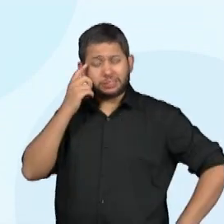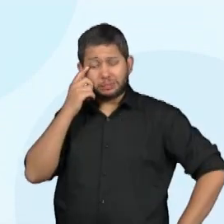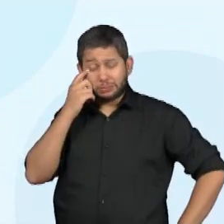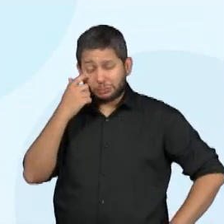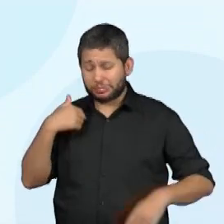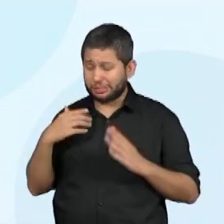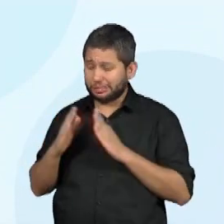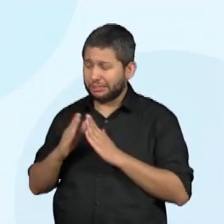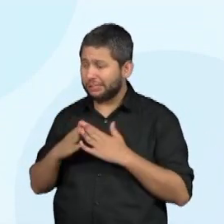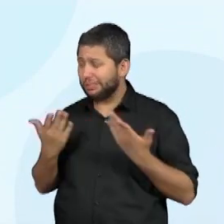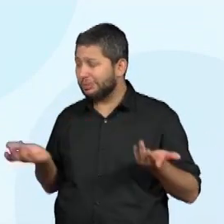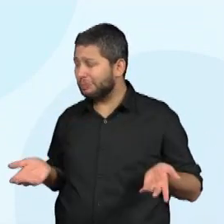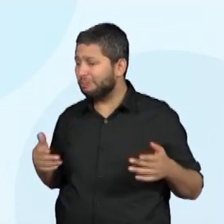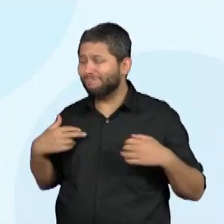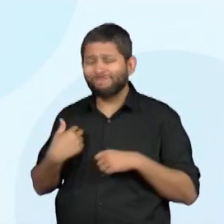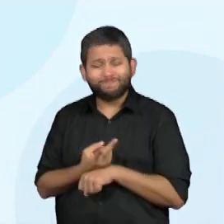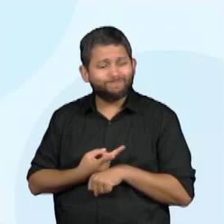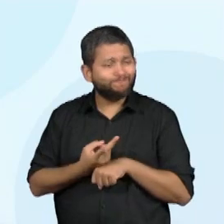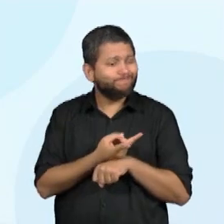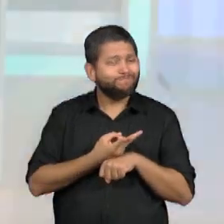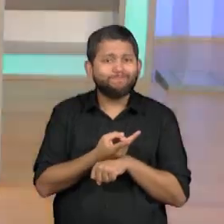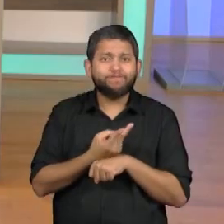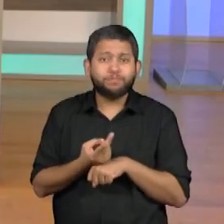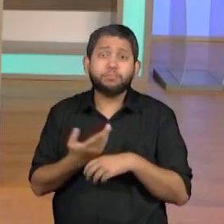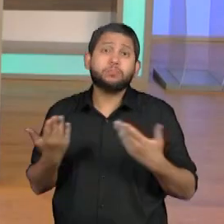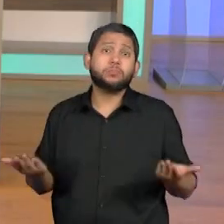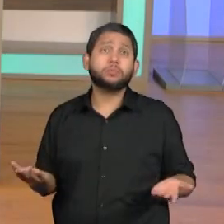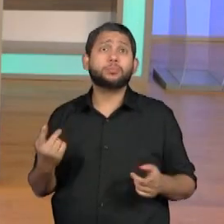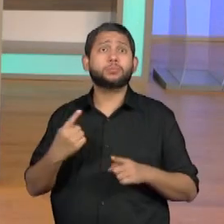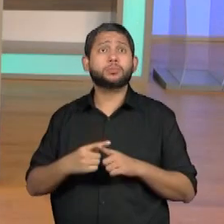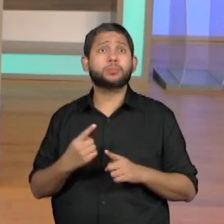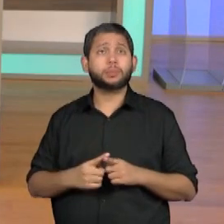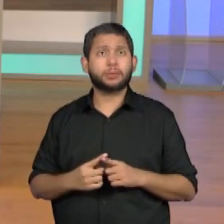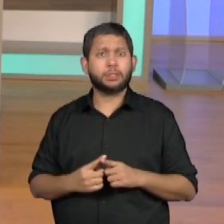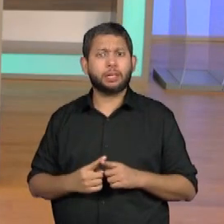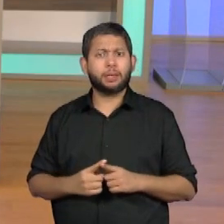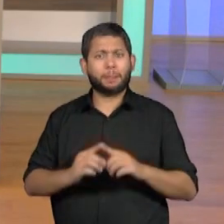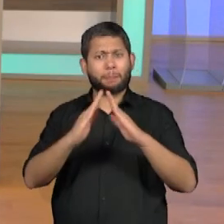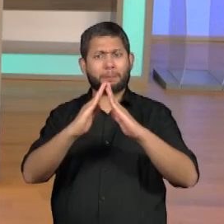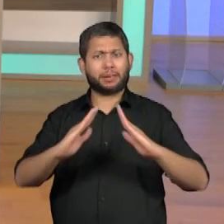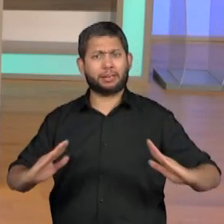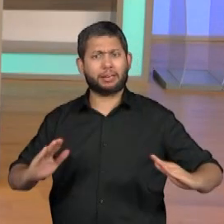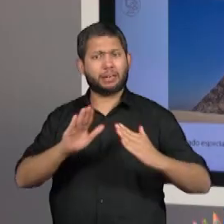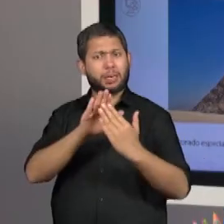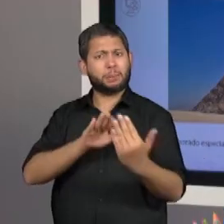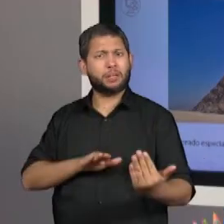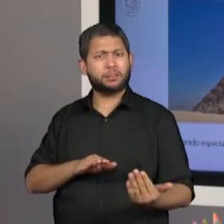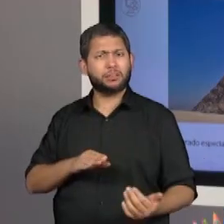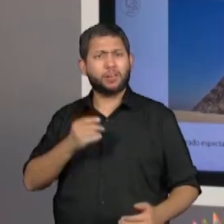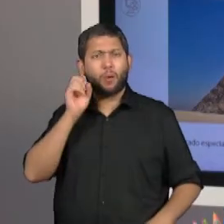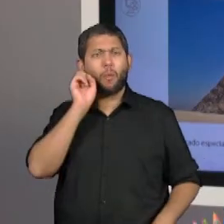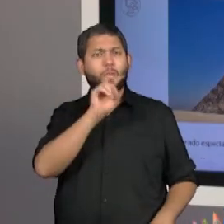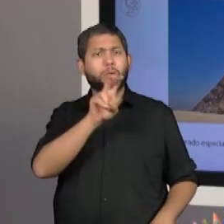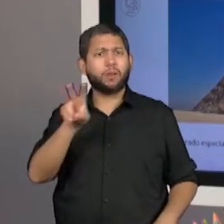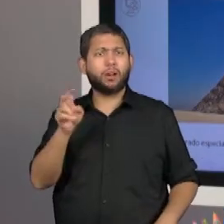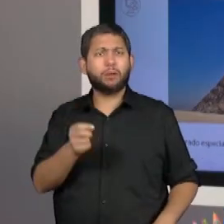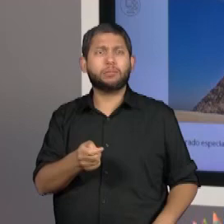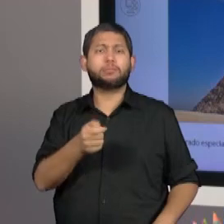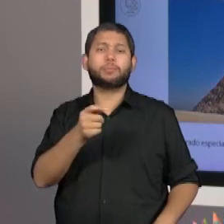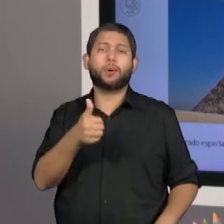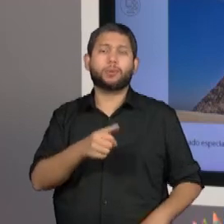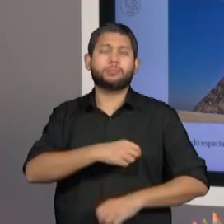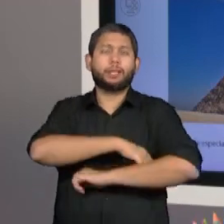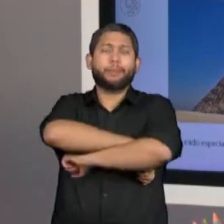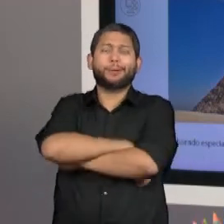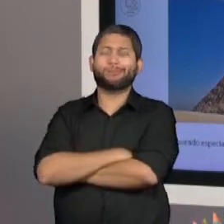minha casa. Procurei, porque é um objeto diferente, difícil da gente encontrar. E aí eu